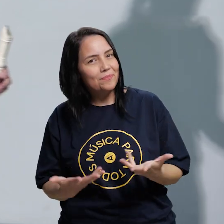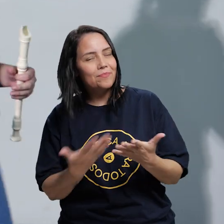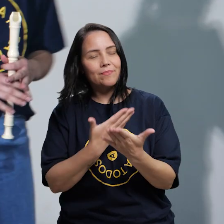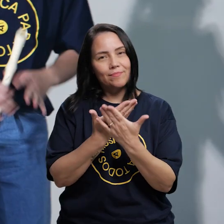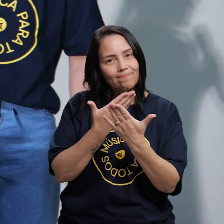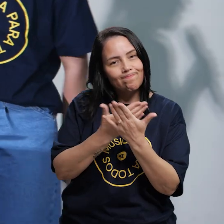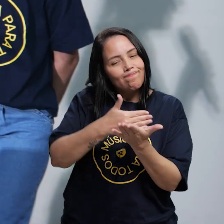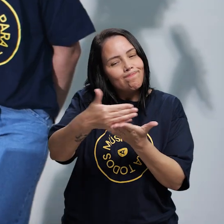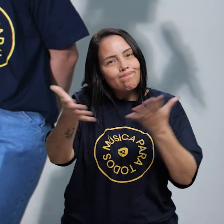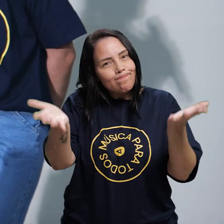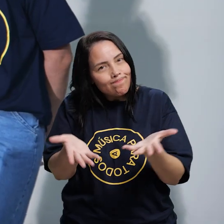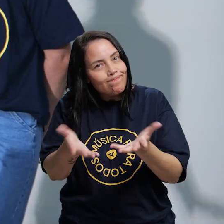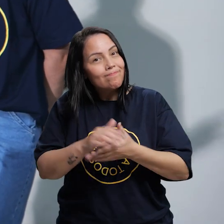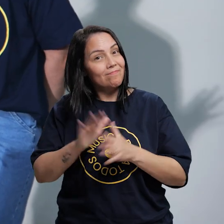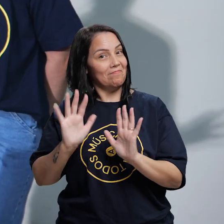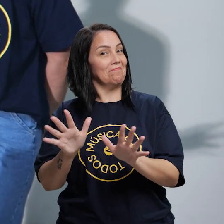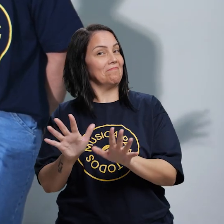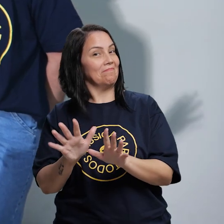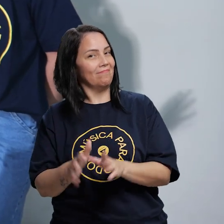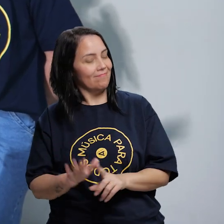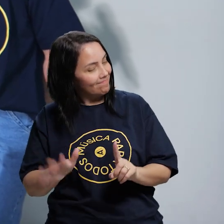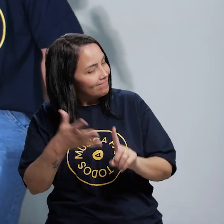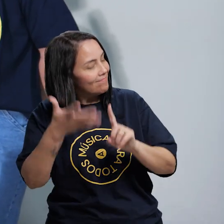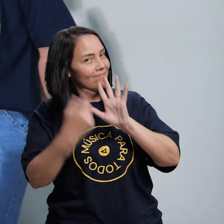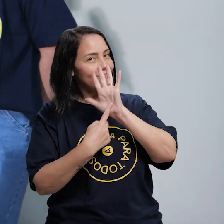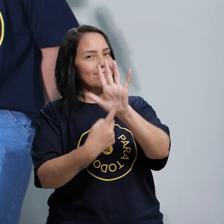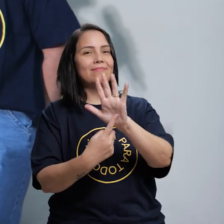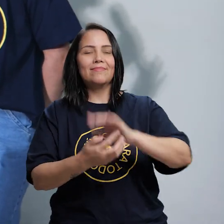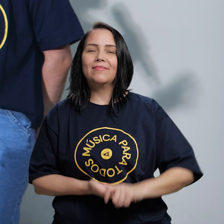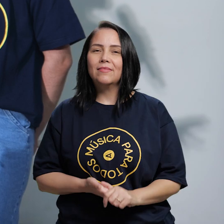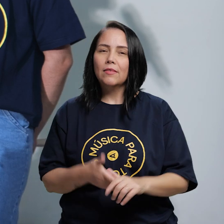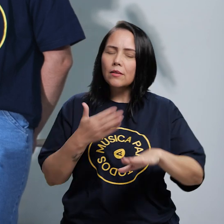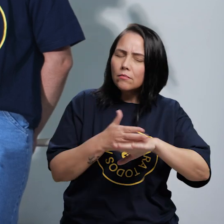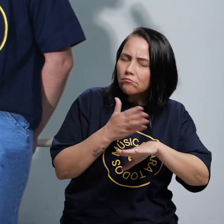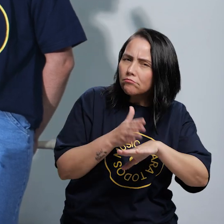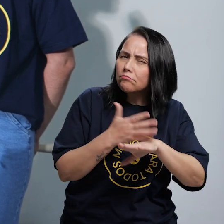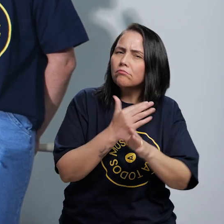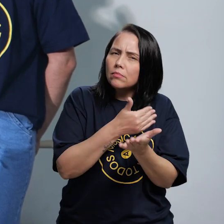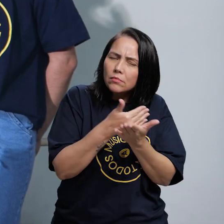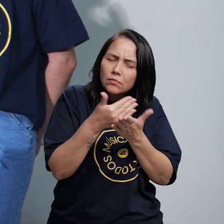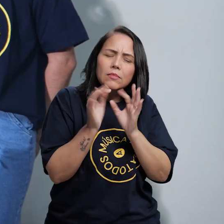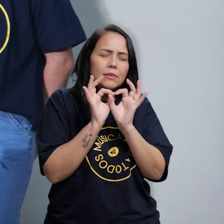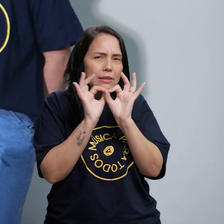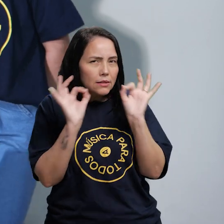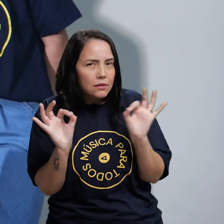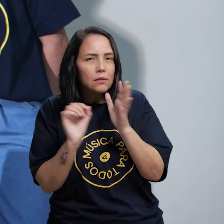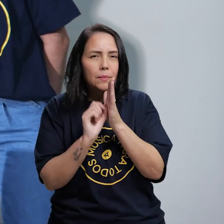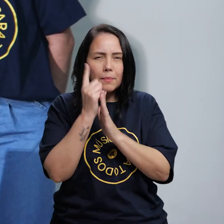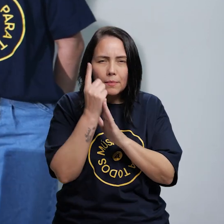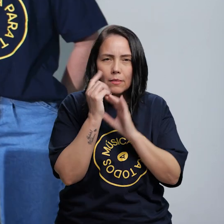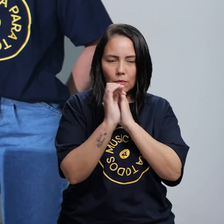Ela iniciou as aulas agora, né? E aí eu já botei ela na fogueira. Então, ela está fazendo aqui uns exercícios bem iniciantes, né? Que são os